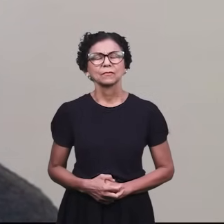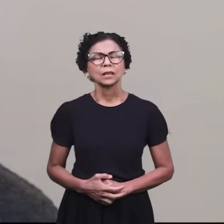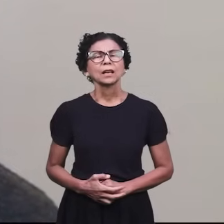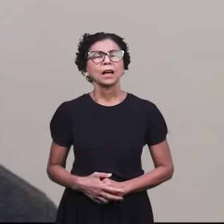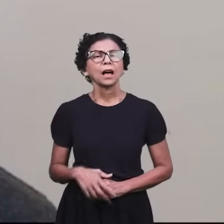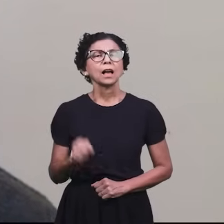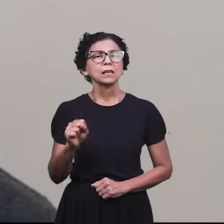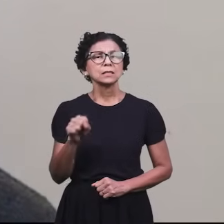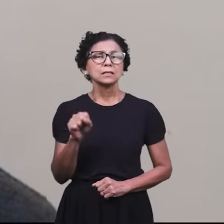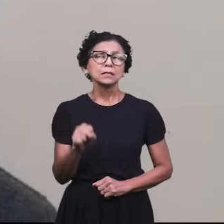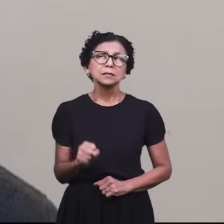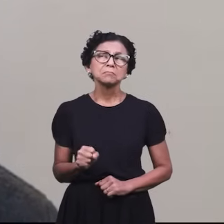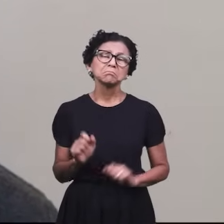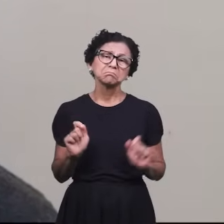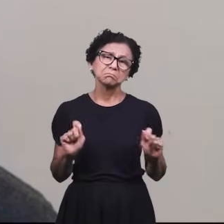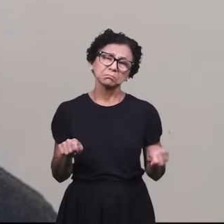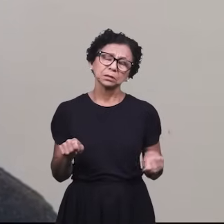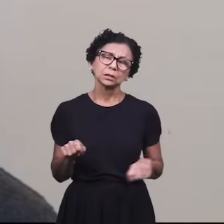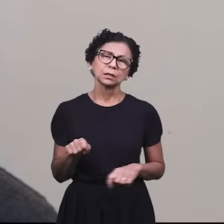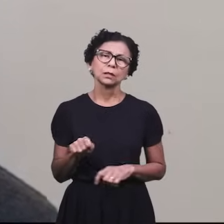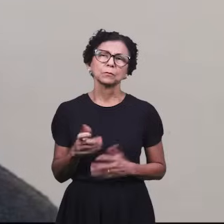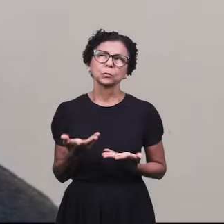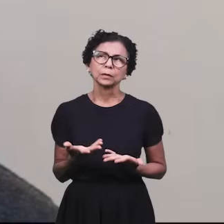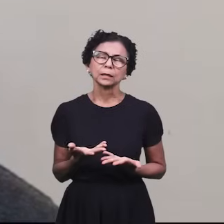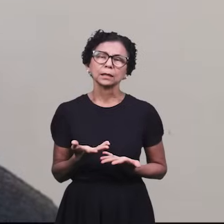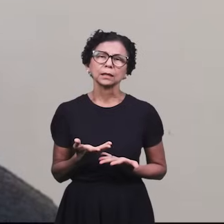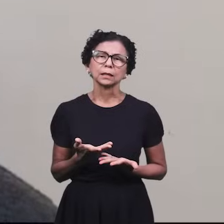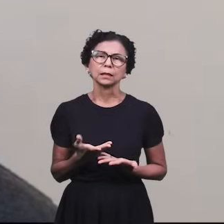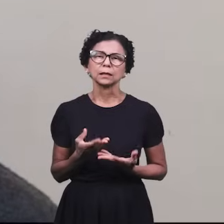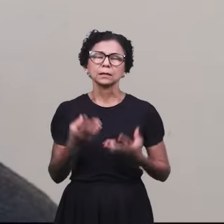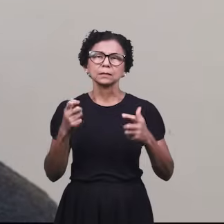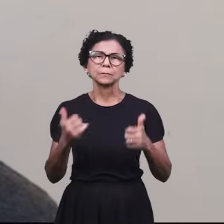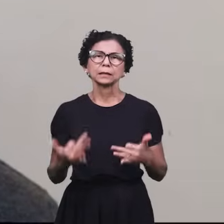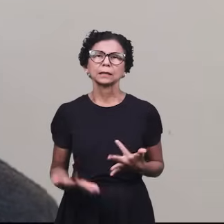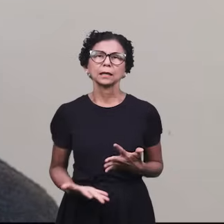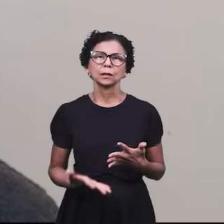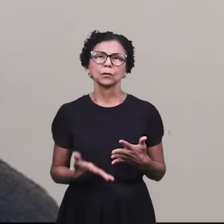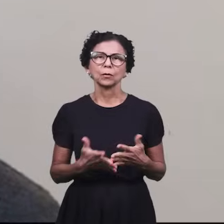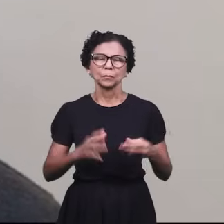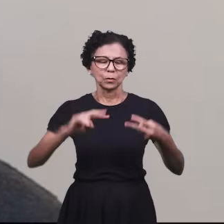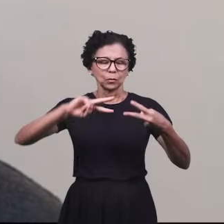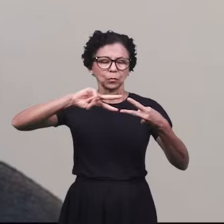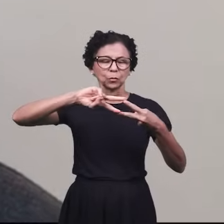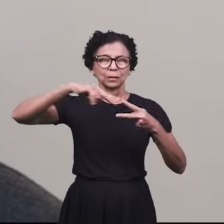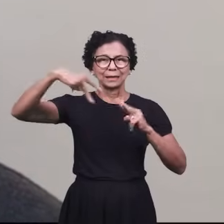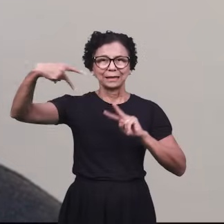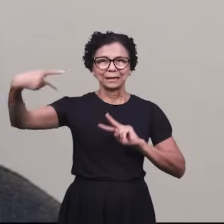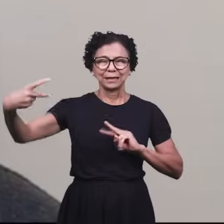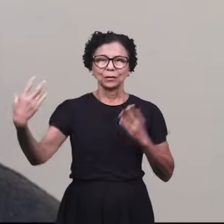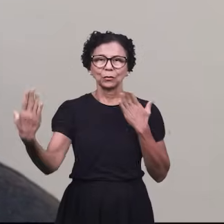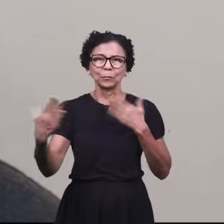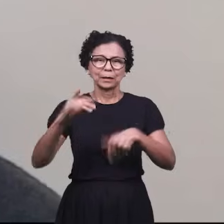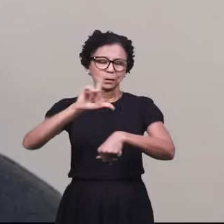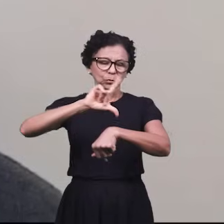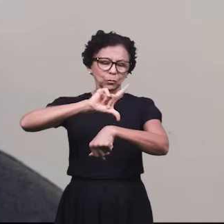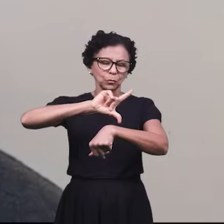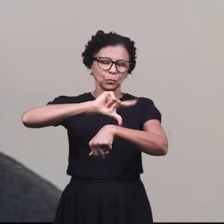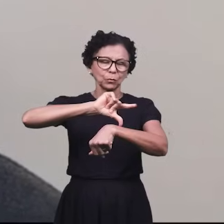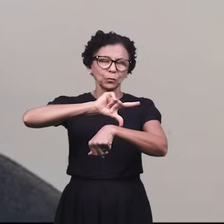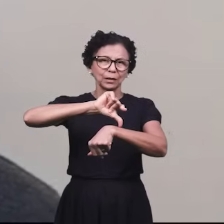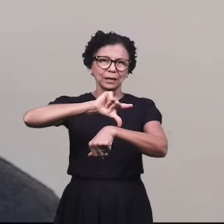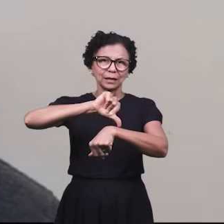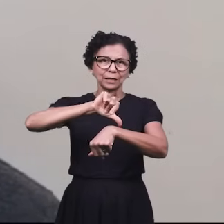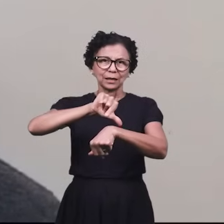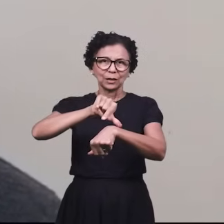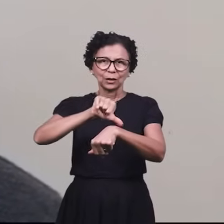Sim, de certa forma, nós podemos dizer que o DNA ele funciona como um relógio molecular que